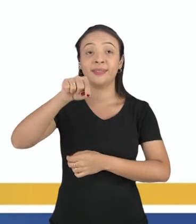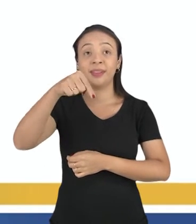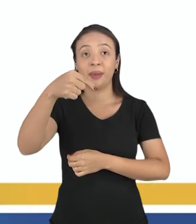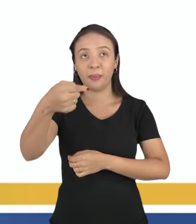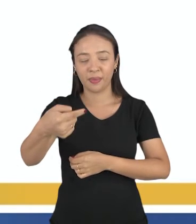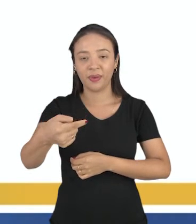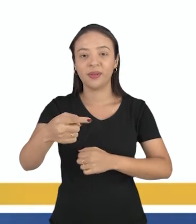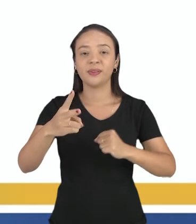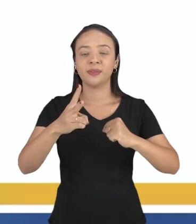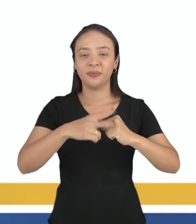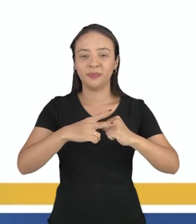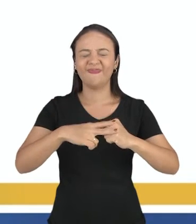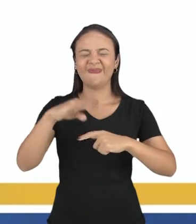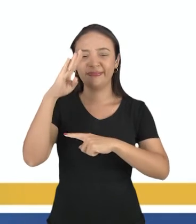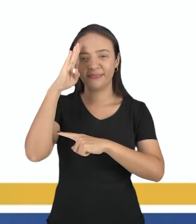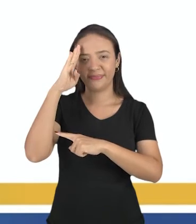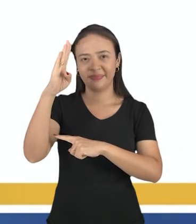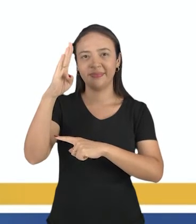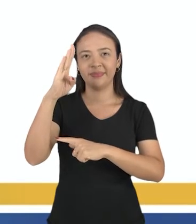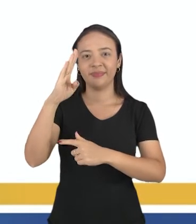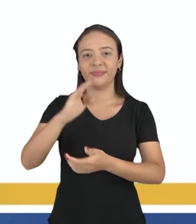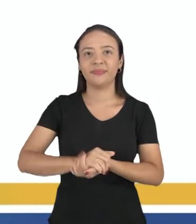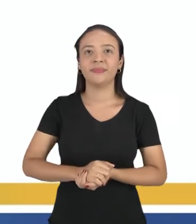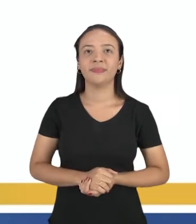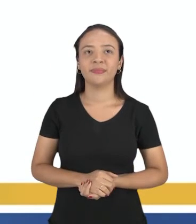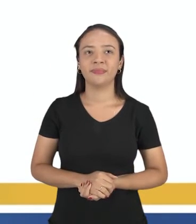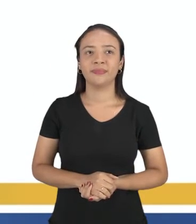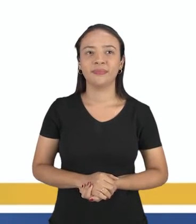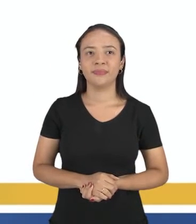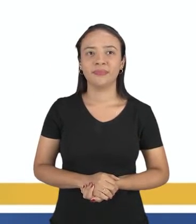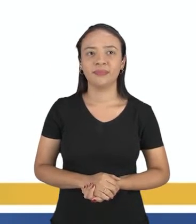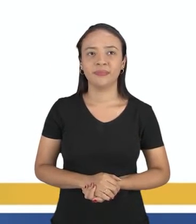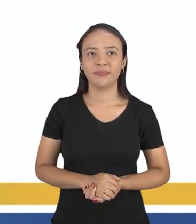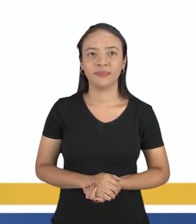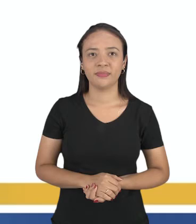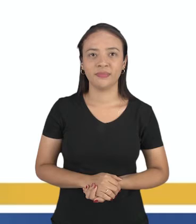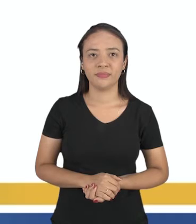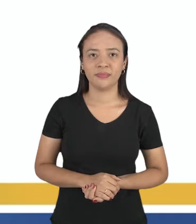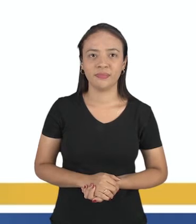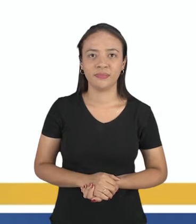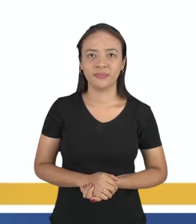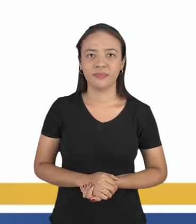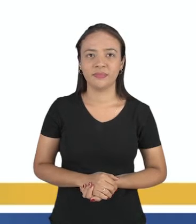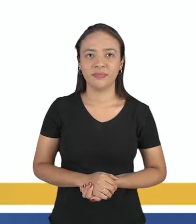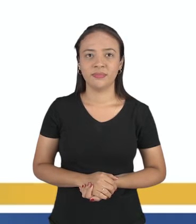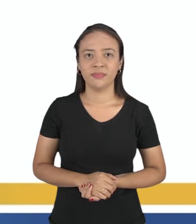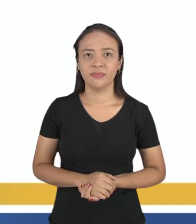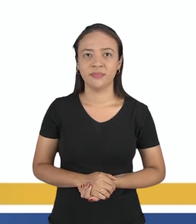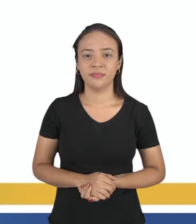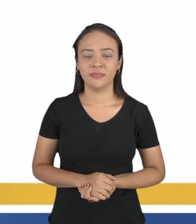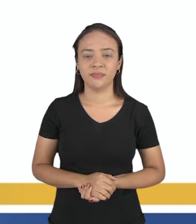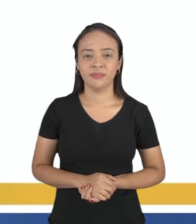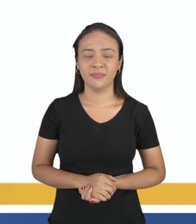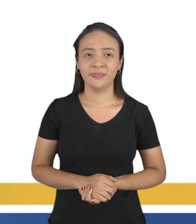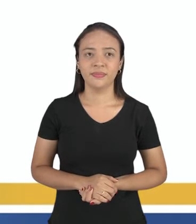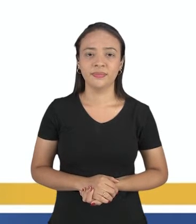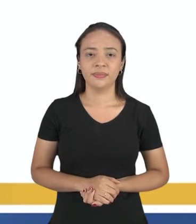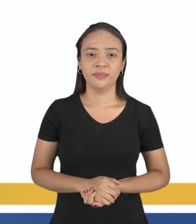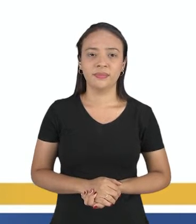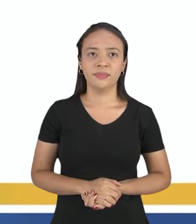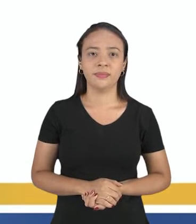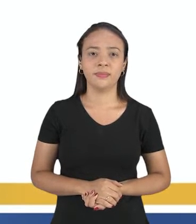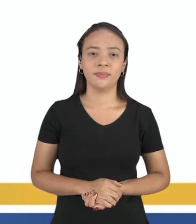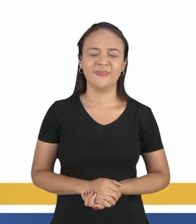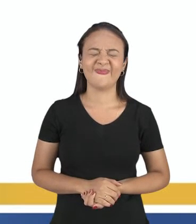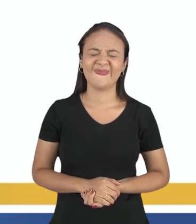seguida colocamos o verbo principal, happen. Did the accident happen last night?